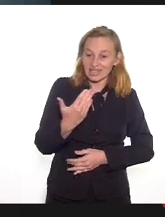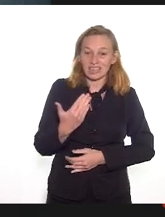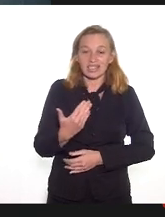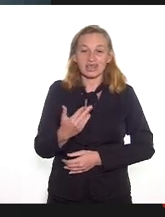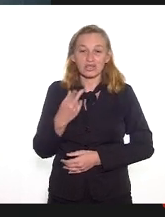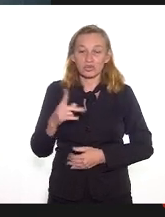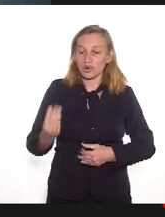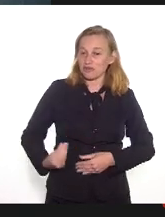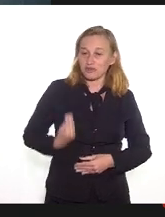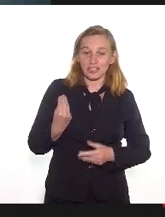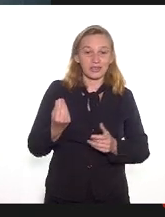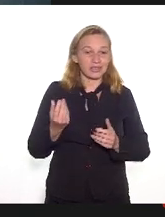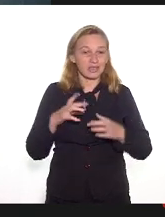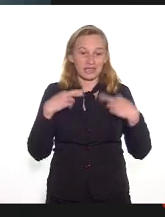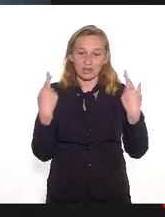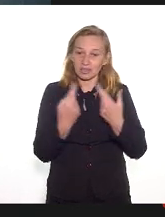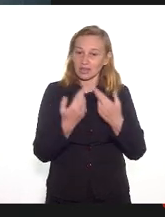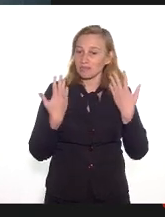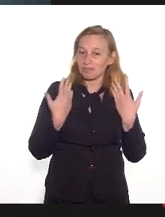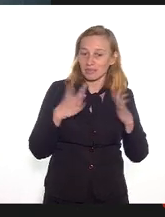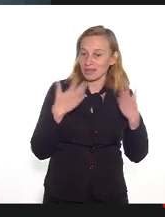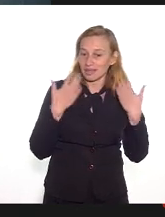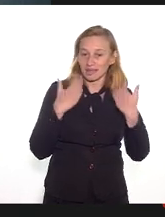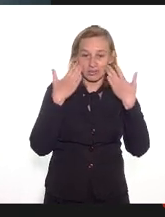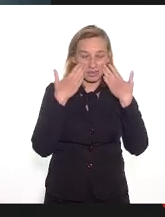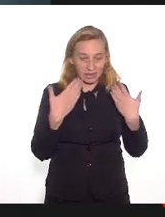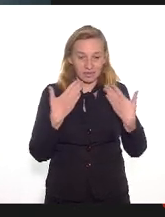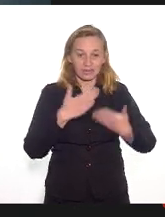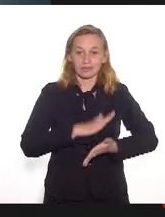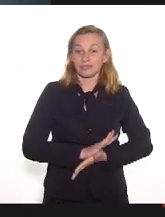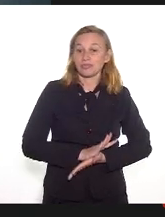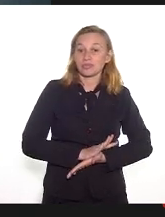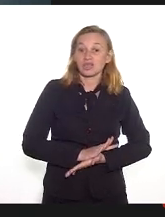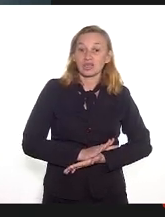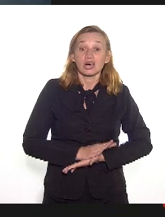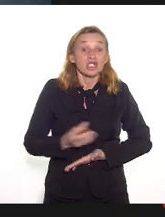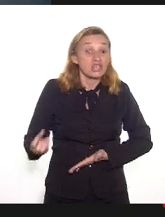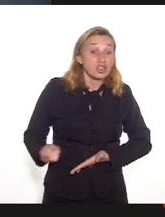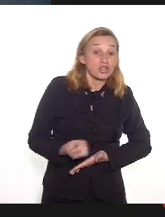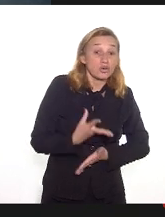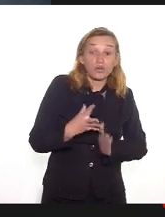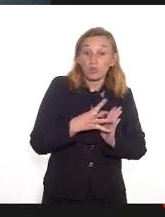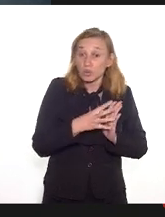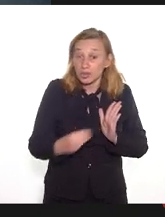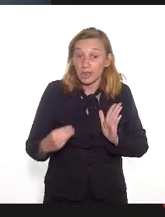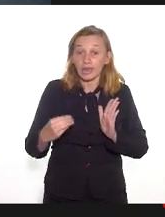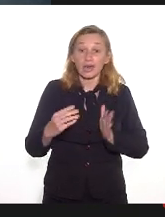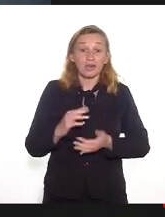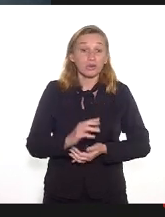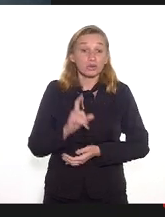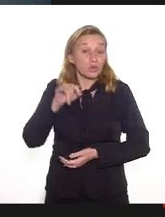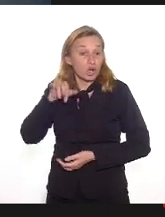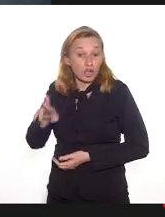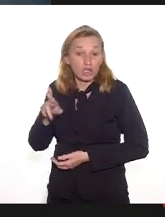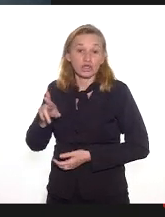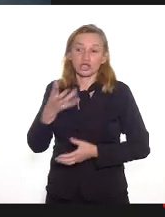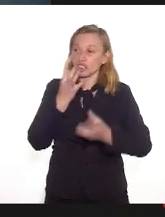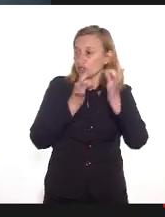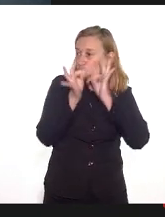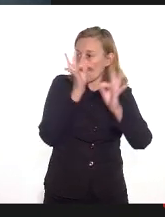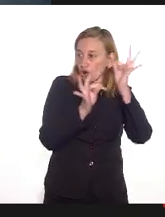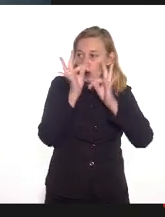sua participação e a brilhante apresentação, né, nesse novo formato do Cluster